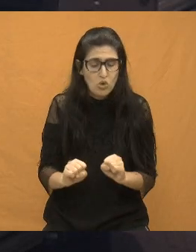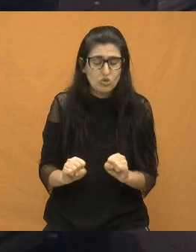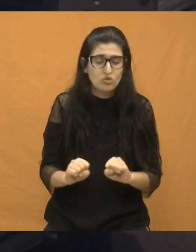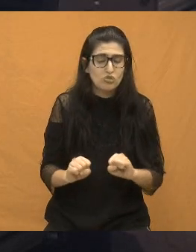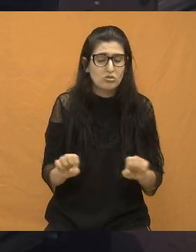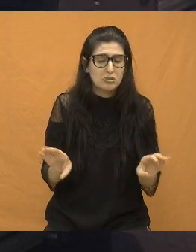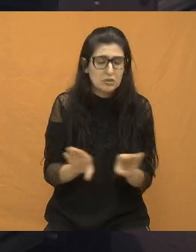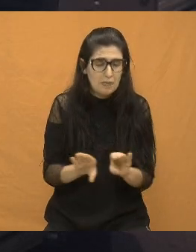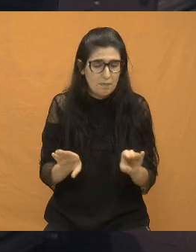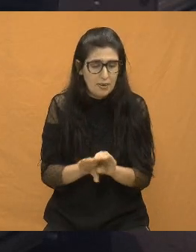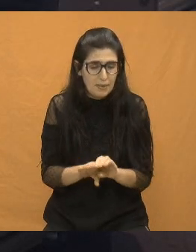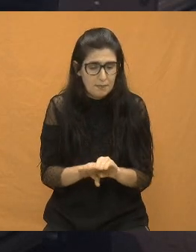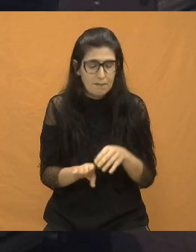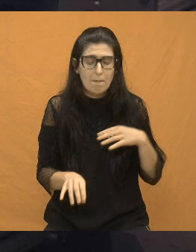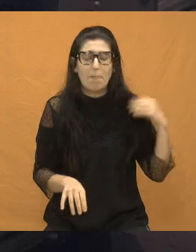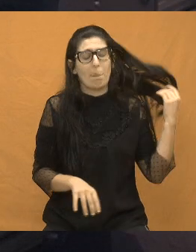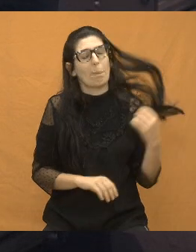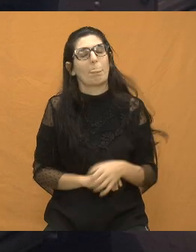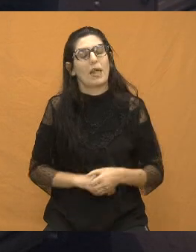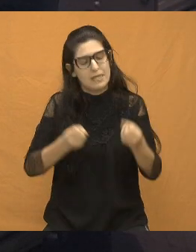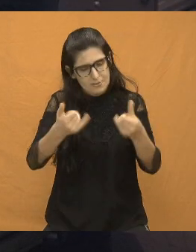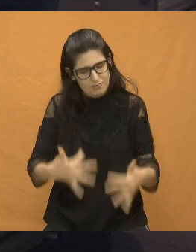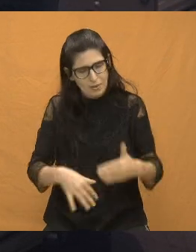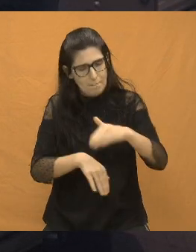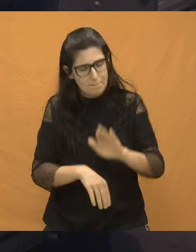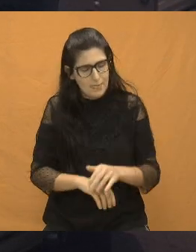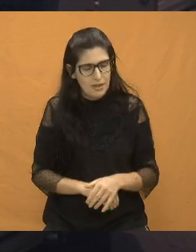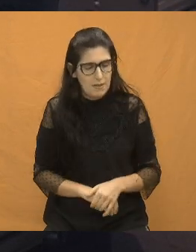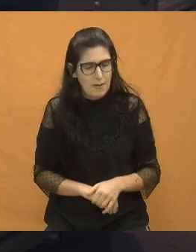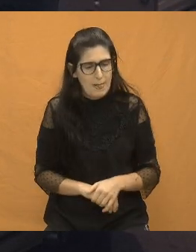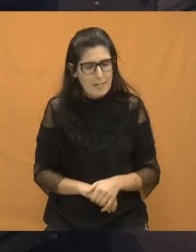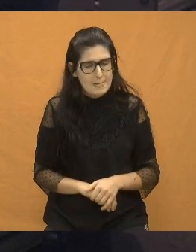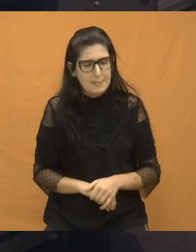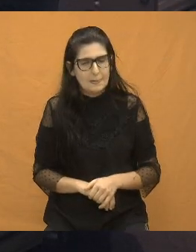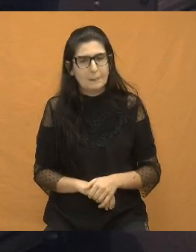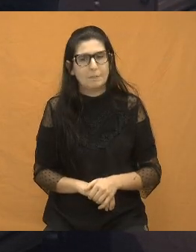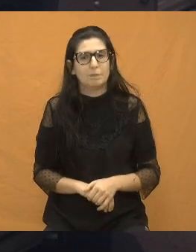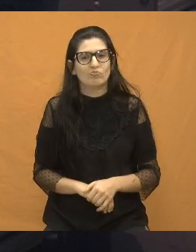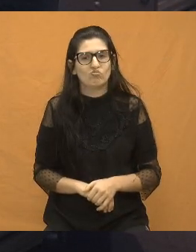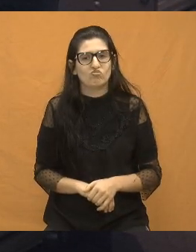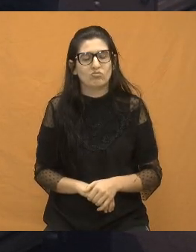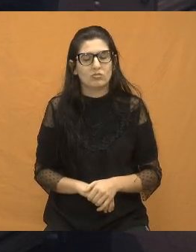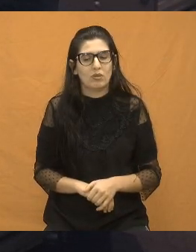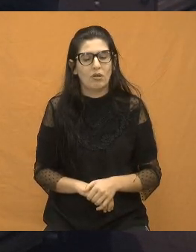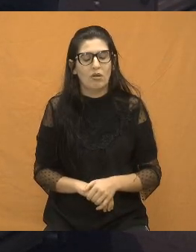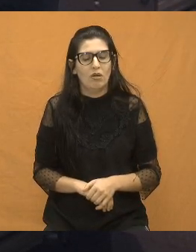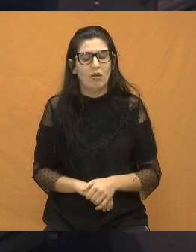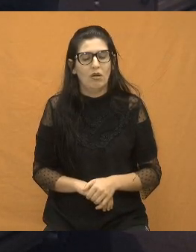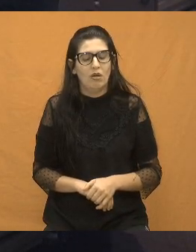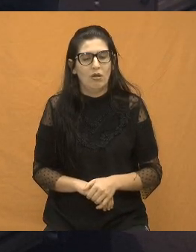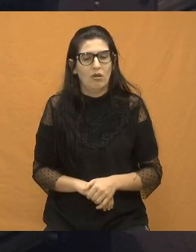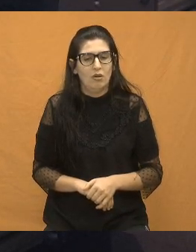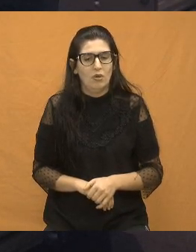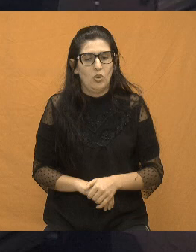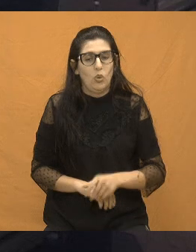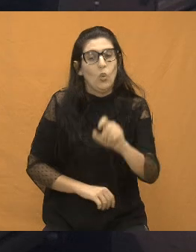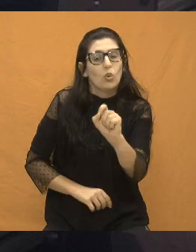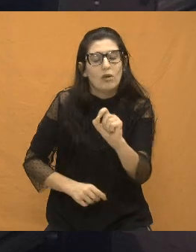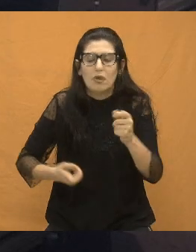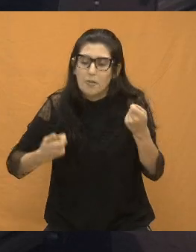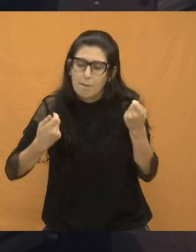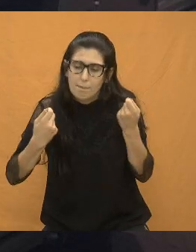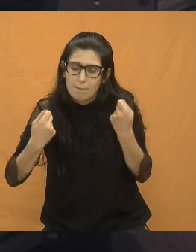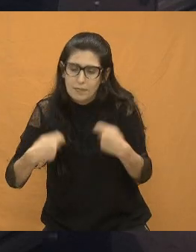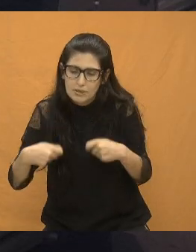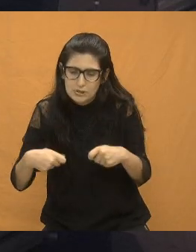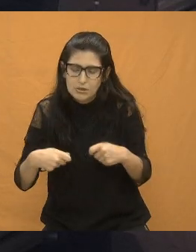incluído nessa fala os empenhos ordinários, né? que são as necessidades que são no